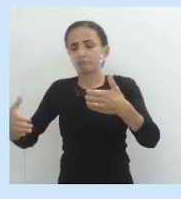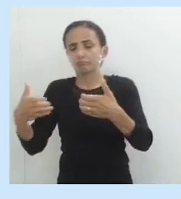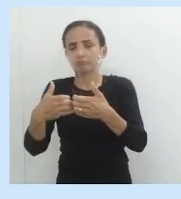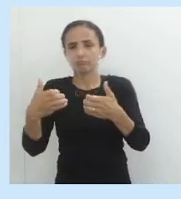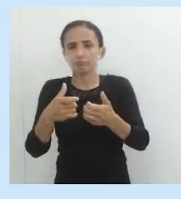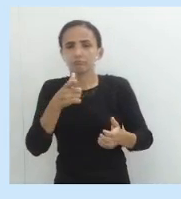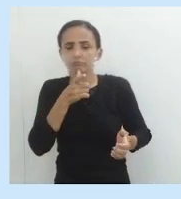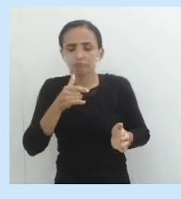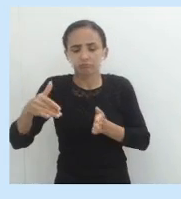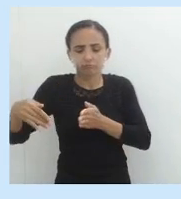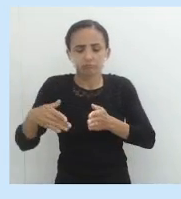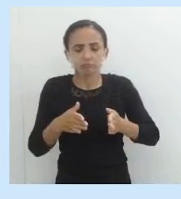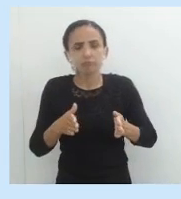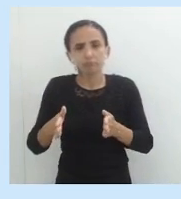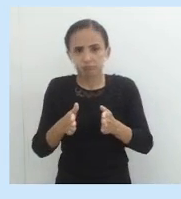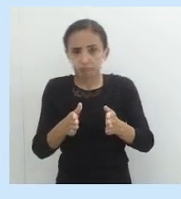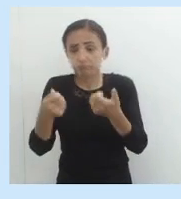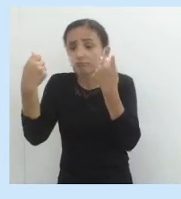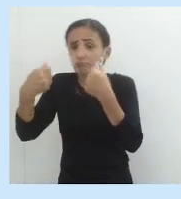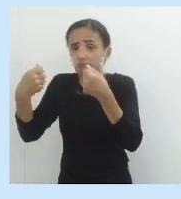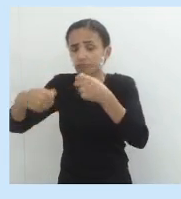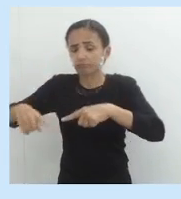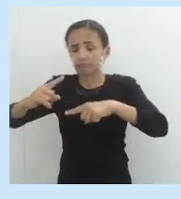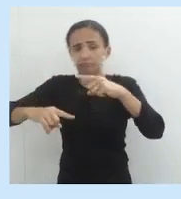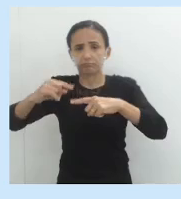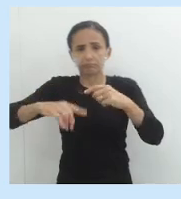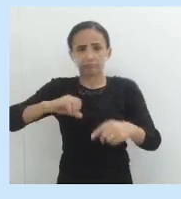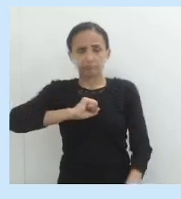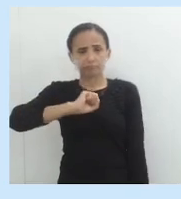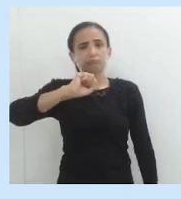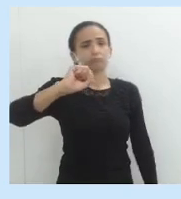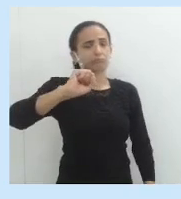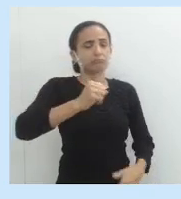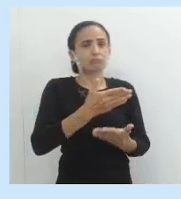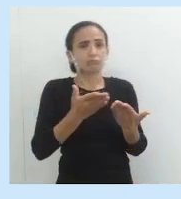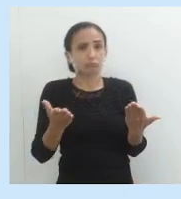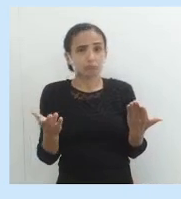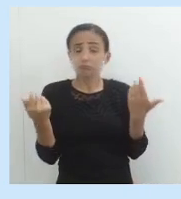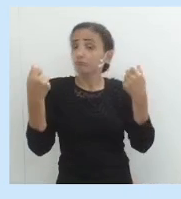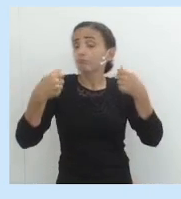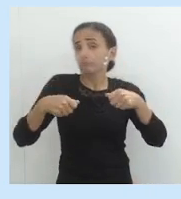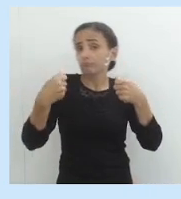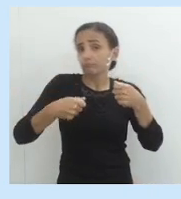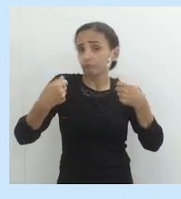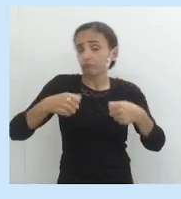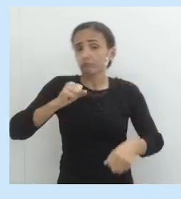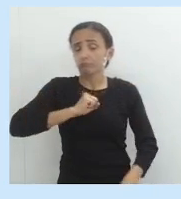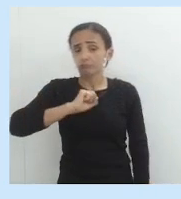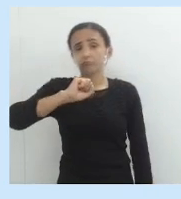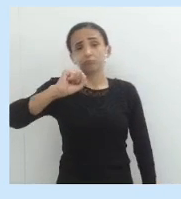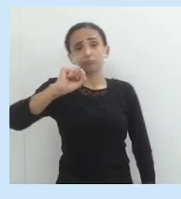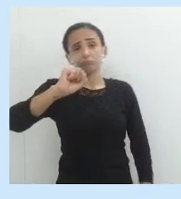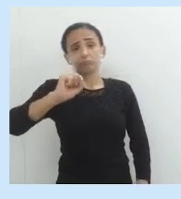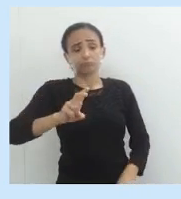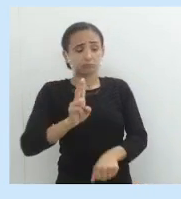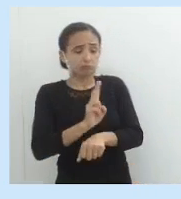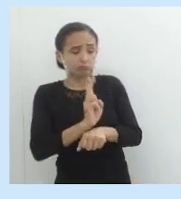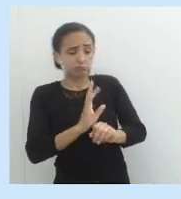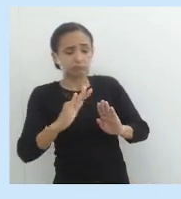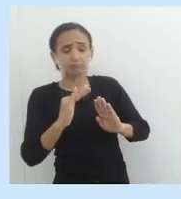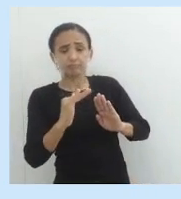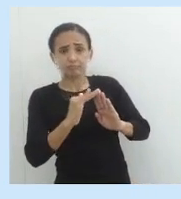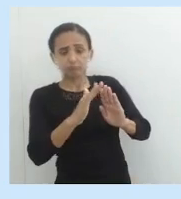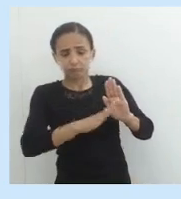né? Enfim, teve-se a necessidade também de defender o seu lugar, o seu espaço. Então,